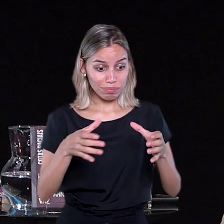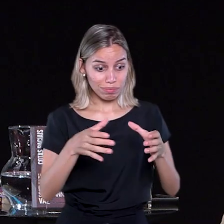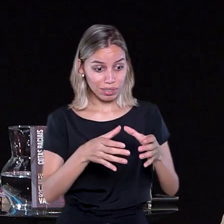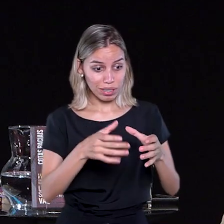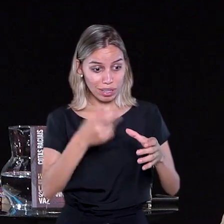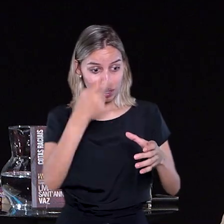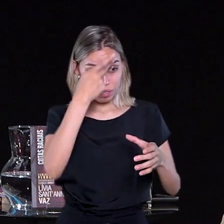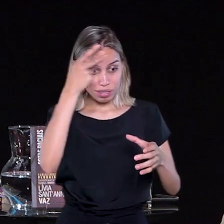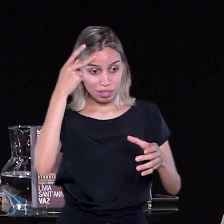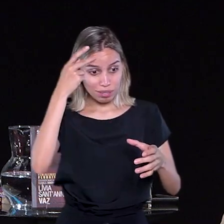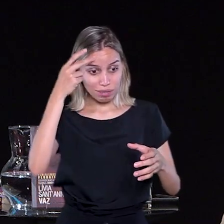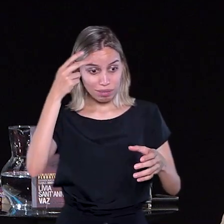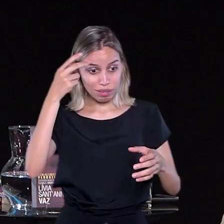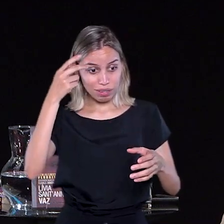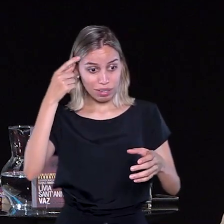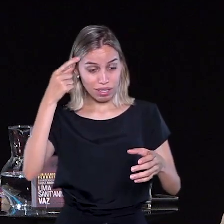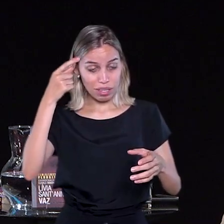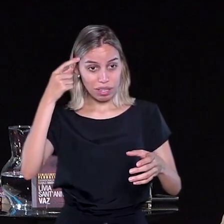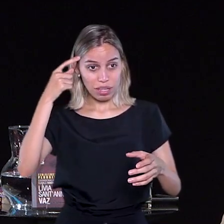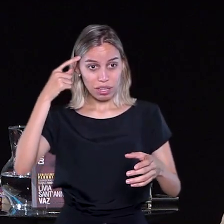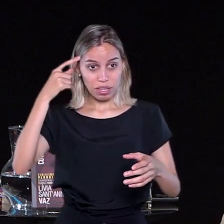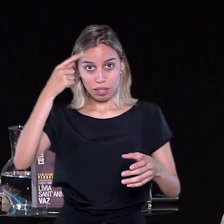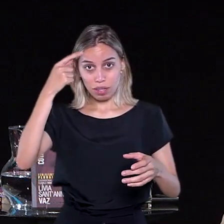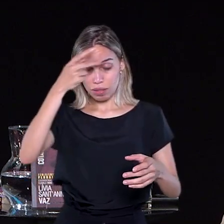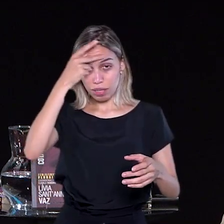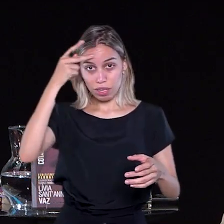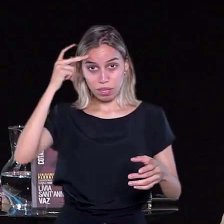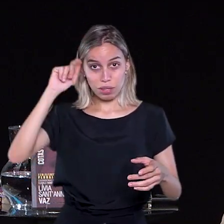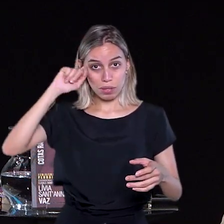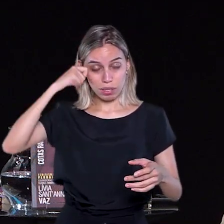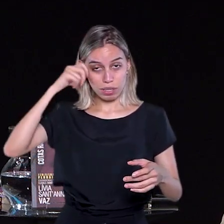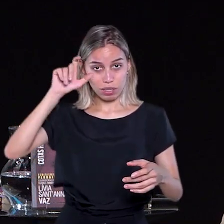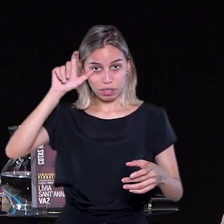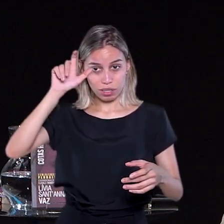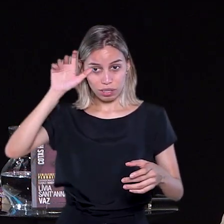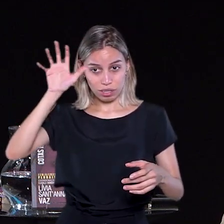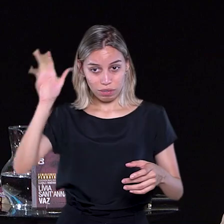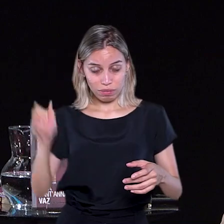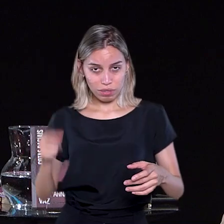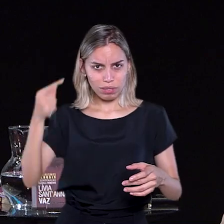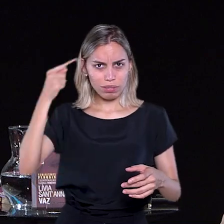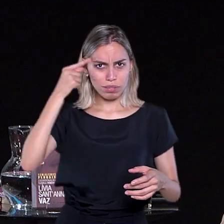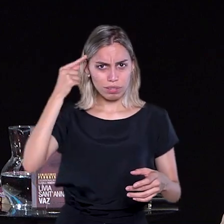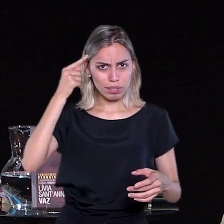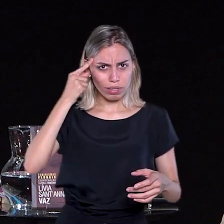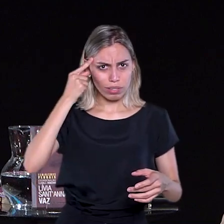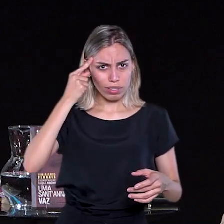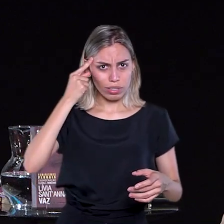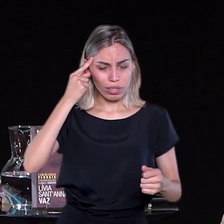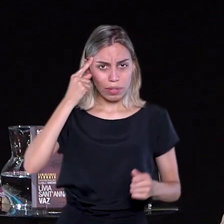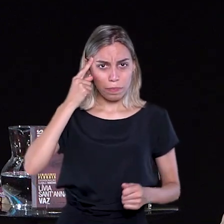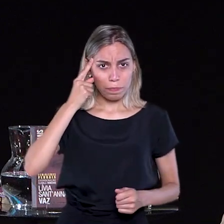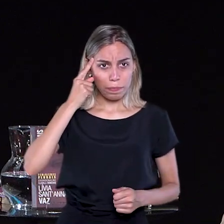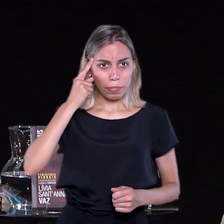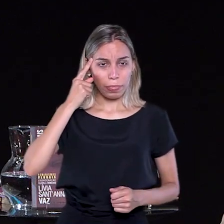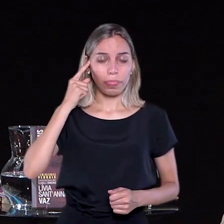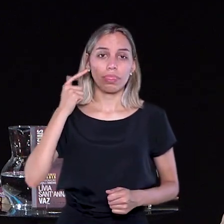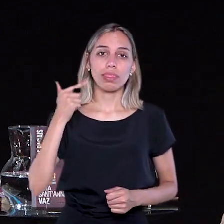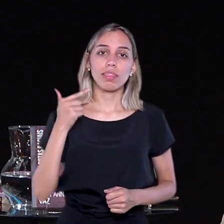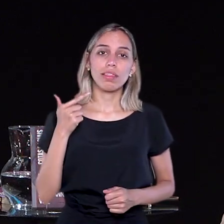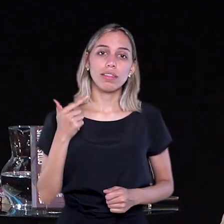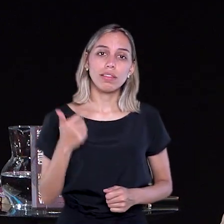essa lógica da razão moderna, que é uma razão moderna escravocrata, porque ali surge a escravização de